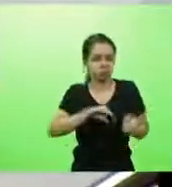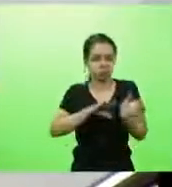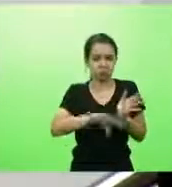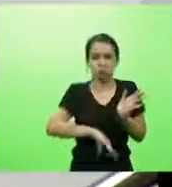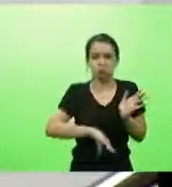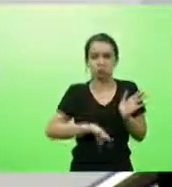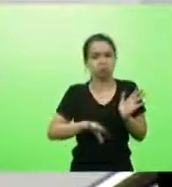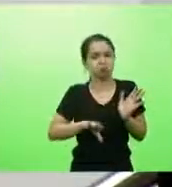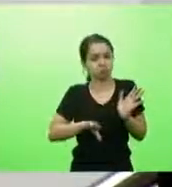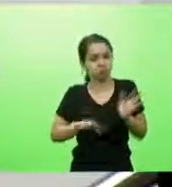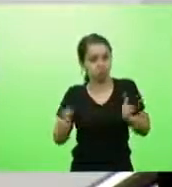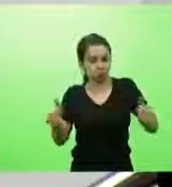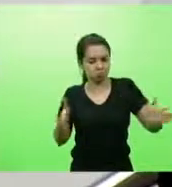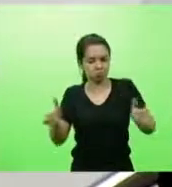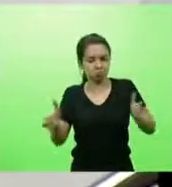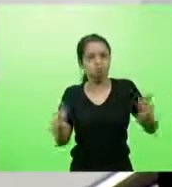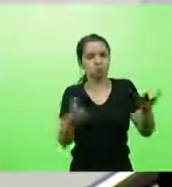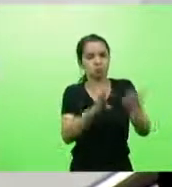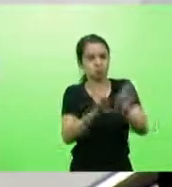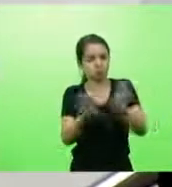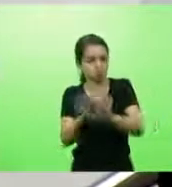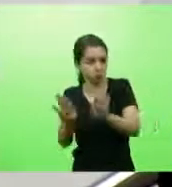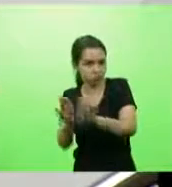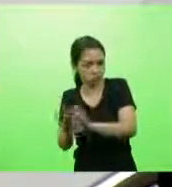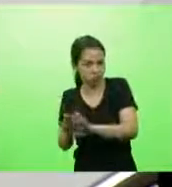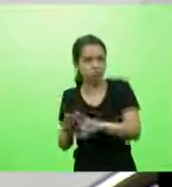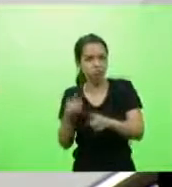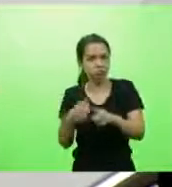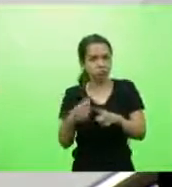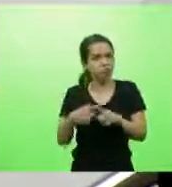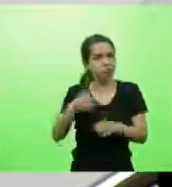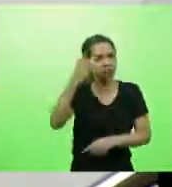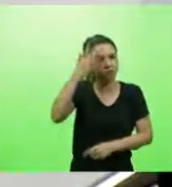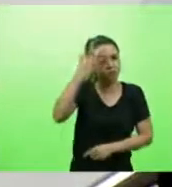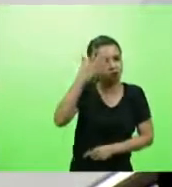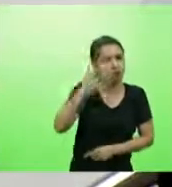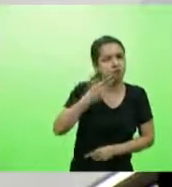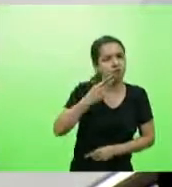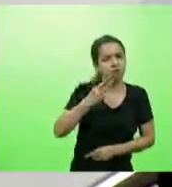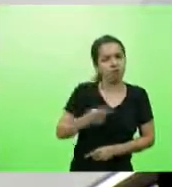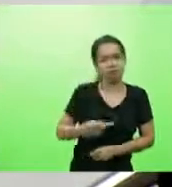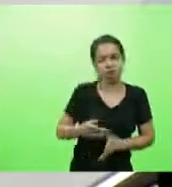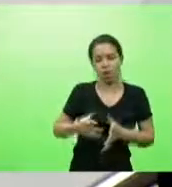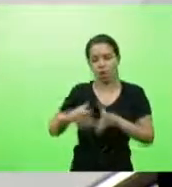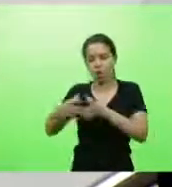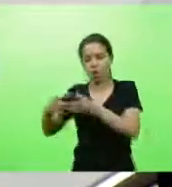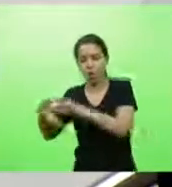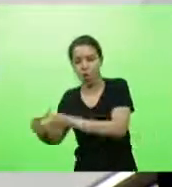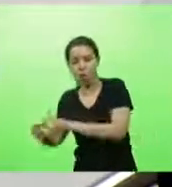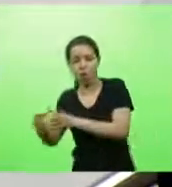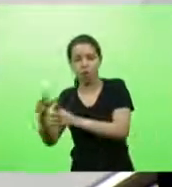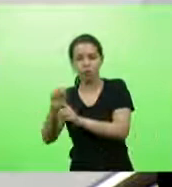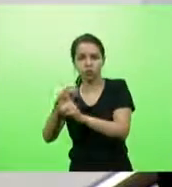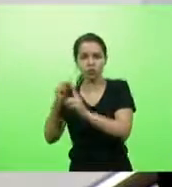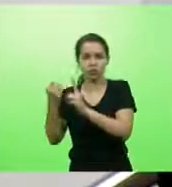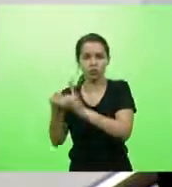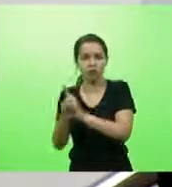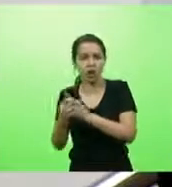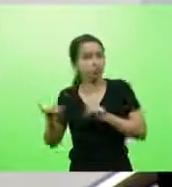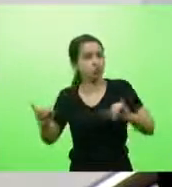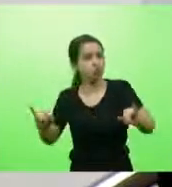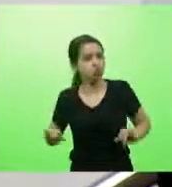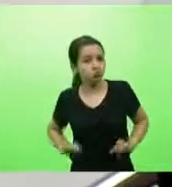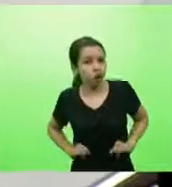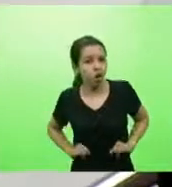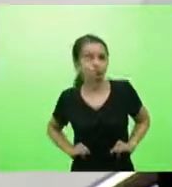que, sim, nós estivermos fechado. Porque é muito fácil nós termos um lado da sociedade que sente os efeitos